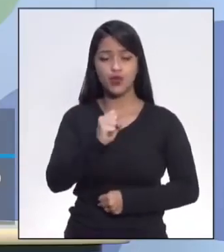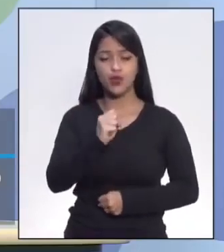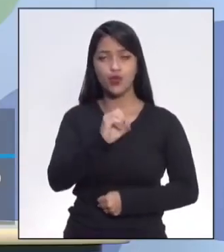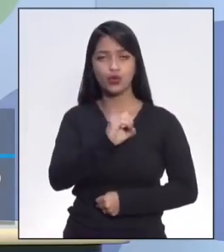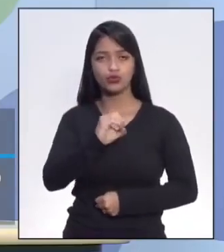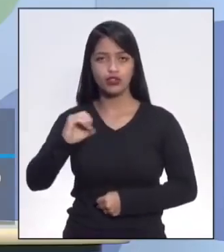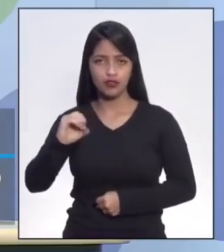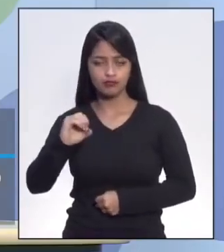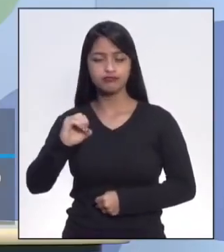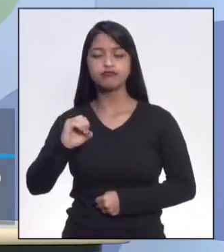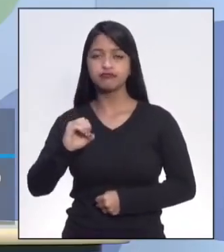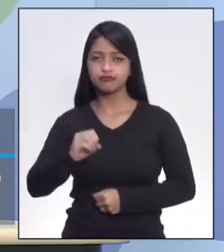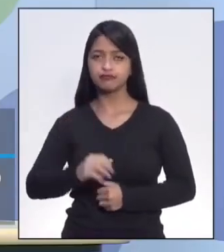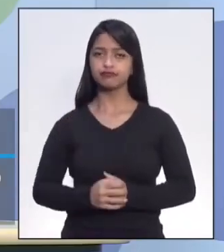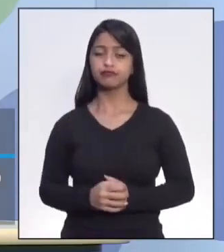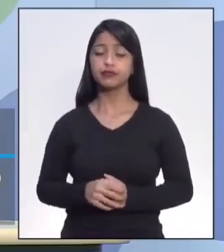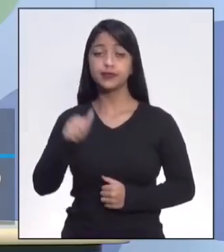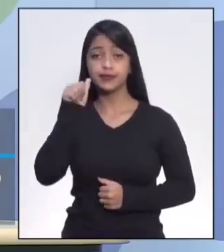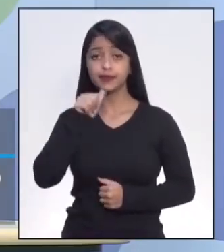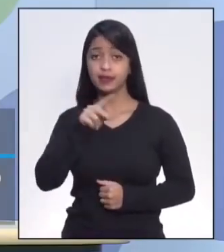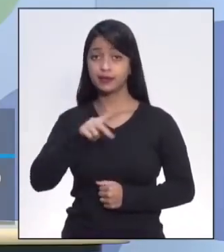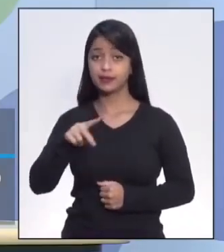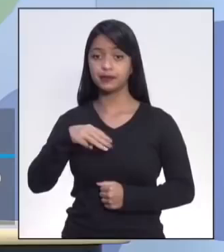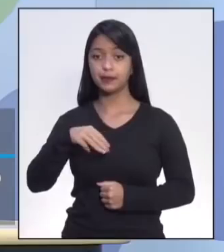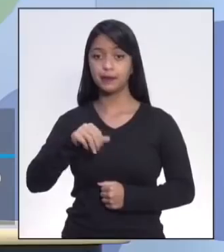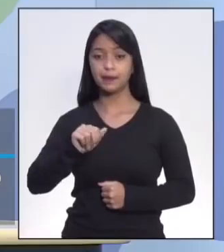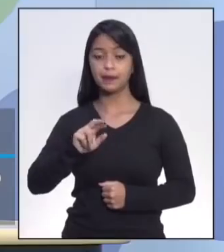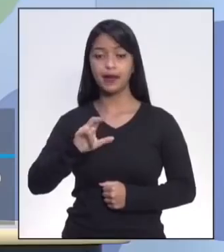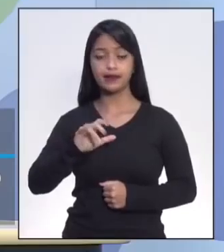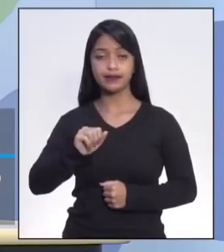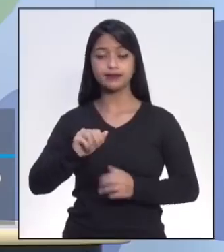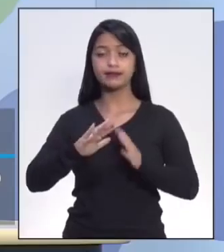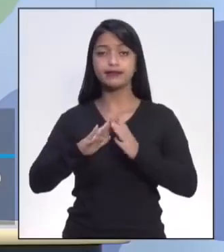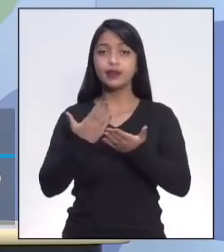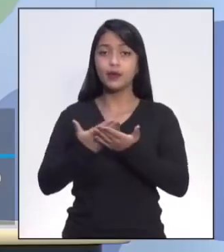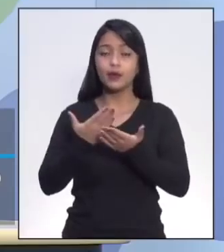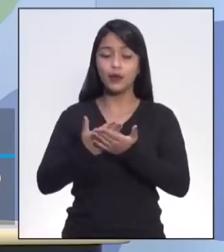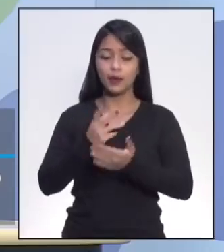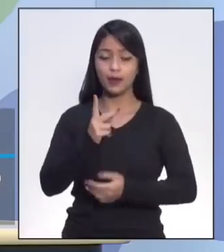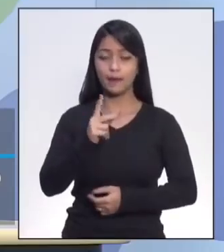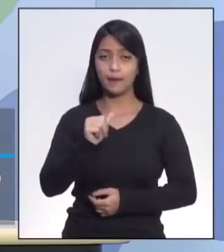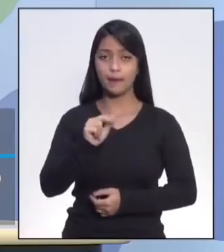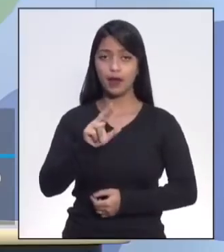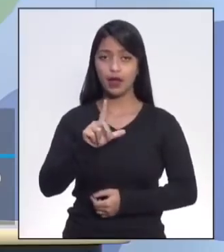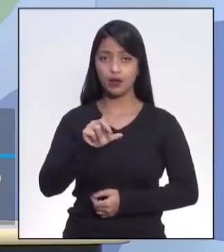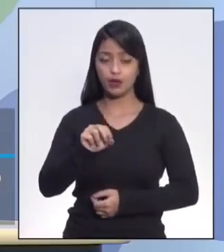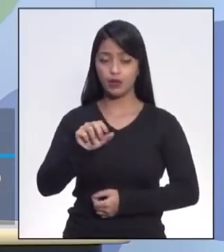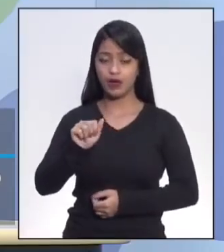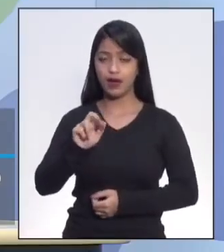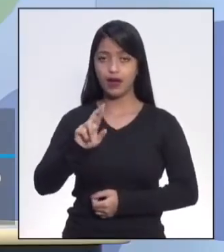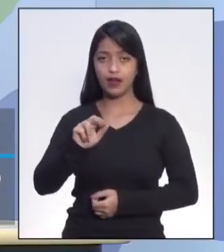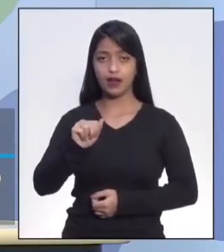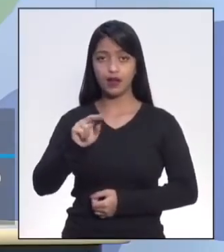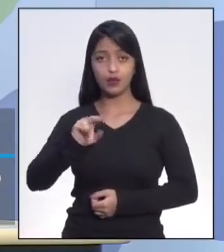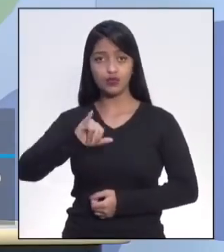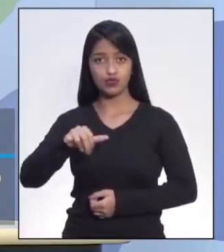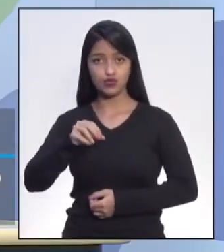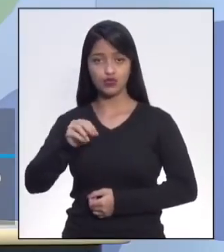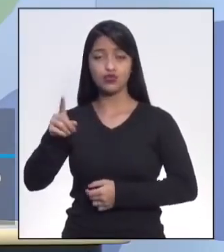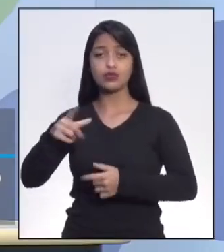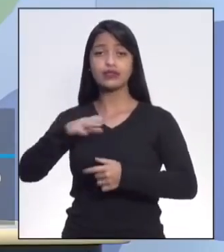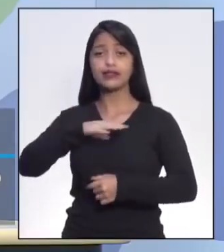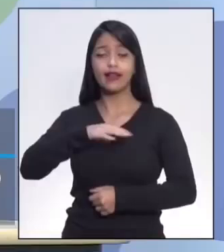1.800. Professora Márcia Trívia, Escola Paulo Araújo Novaes, PEI, lá de Avaré com a